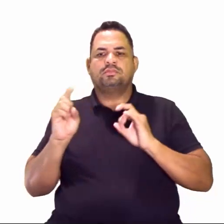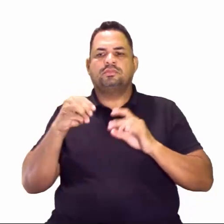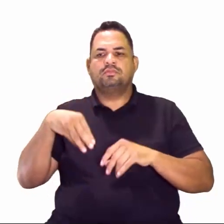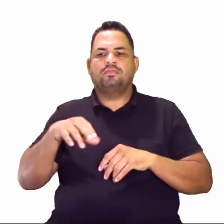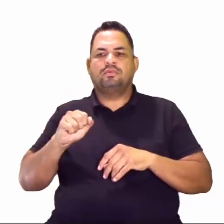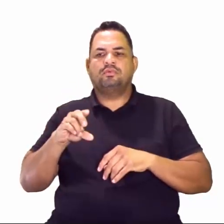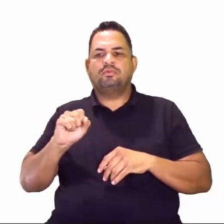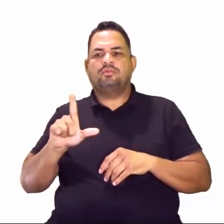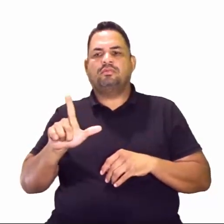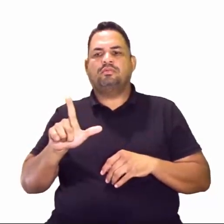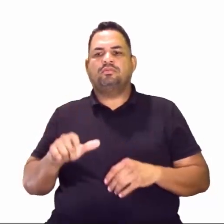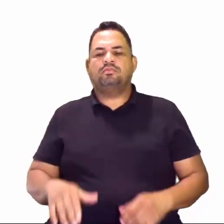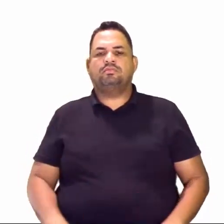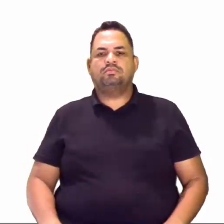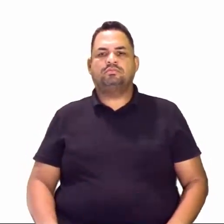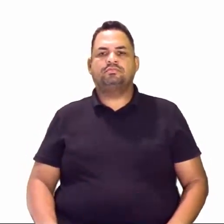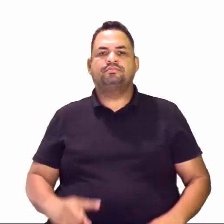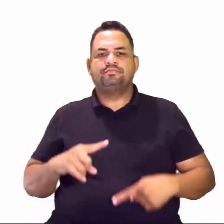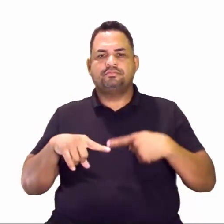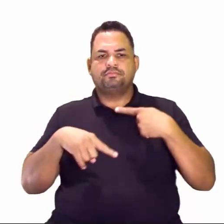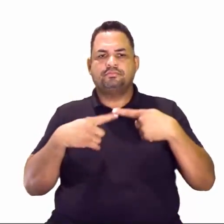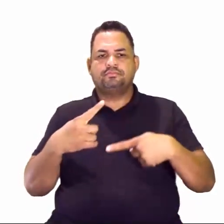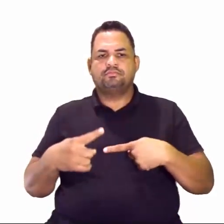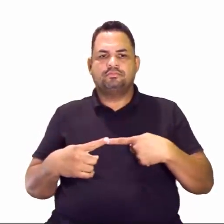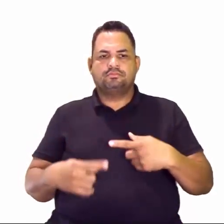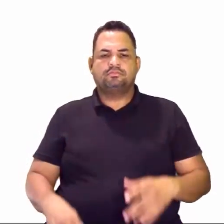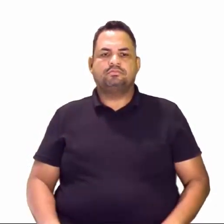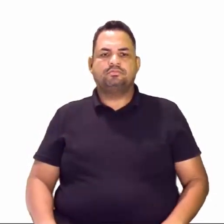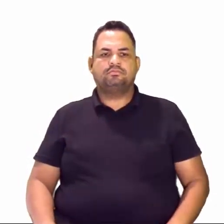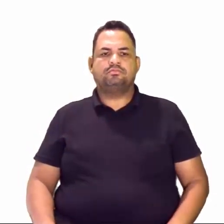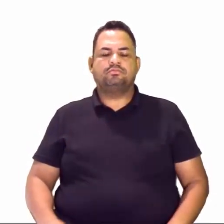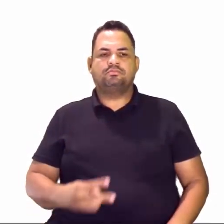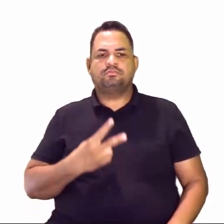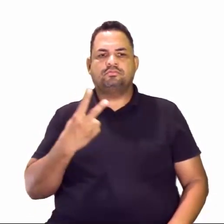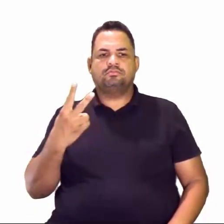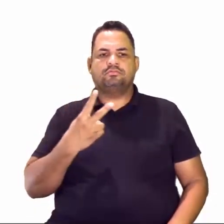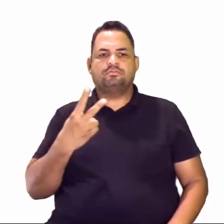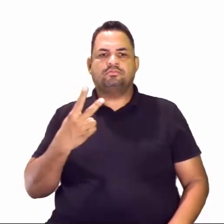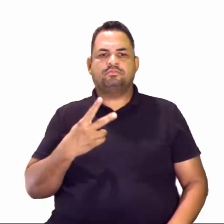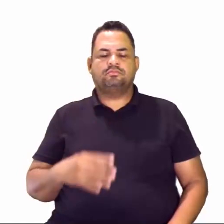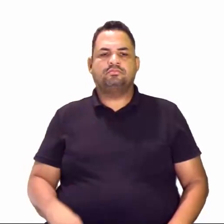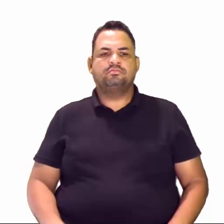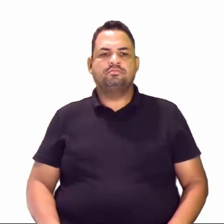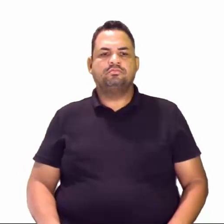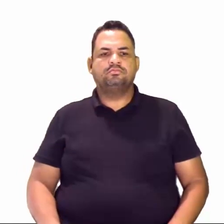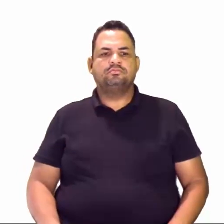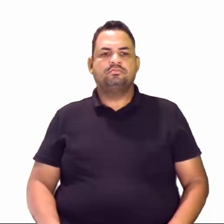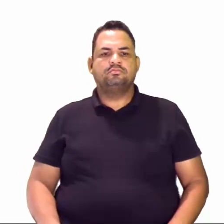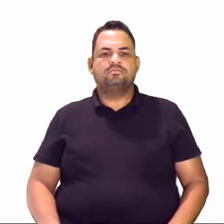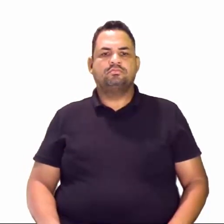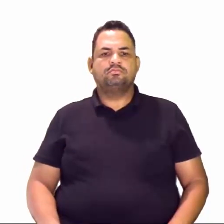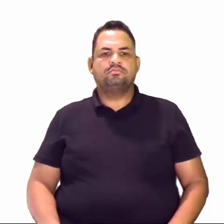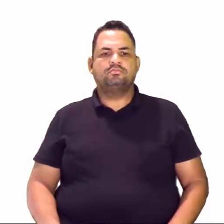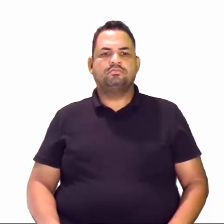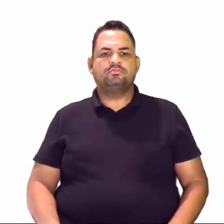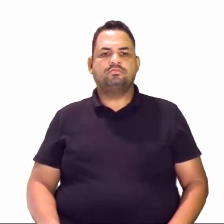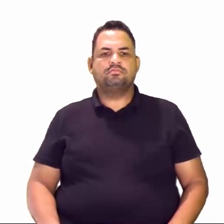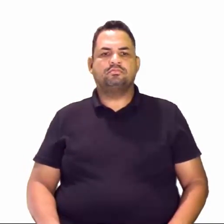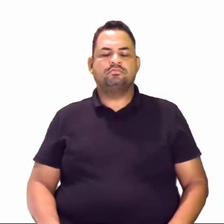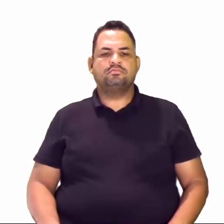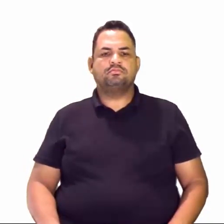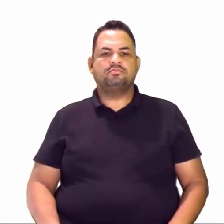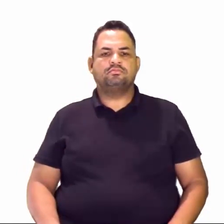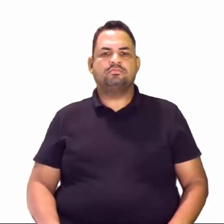por mol. Aí, na sequência, segundo passo, vamos agora verificar